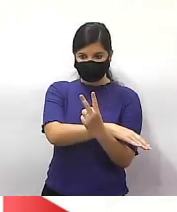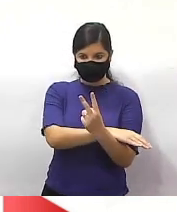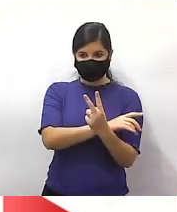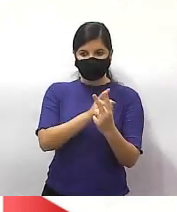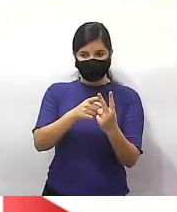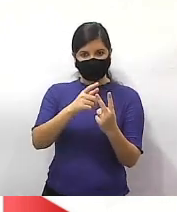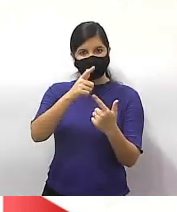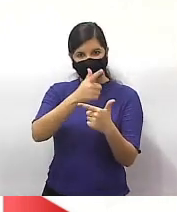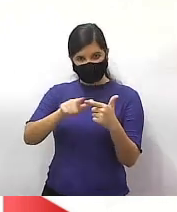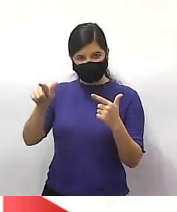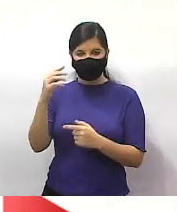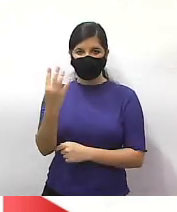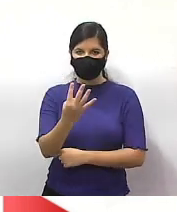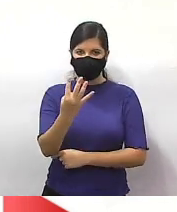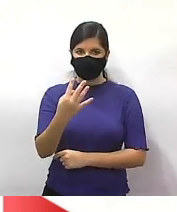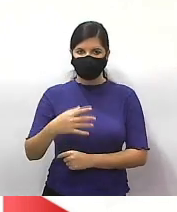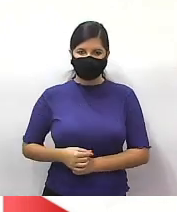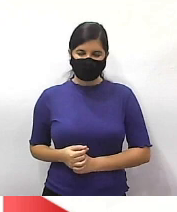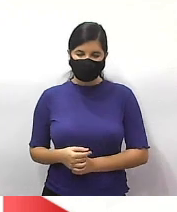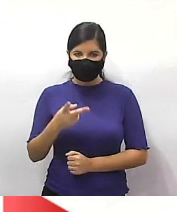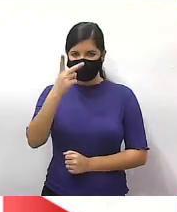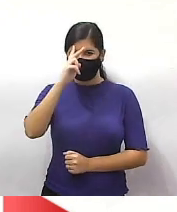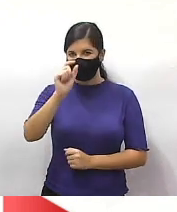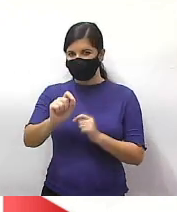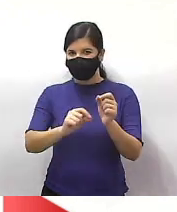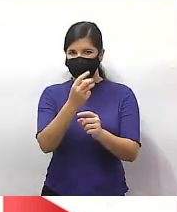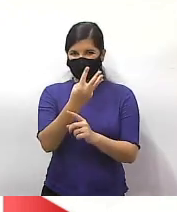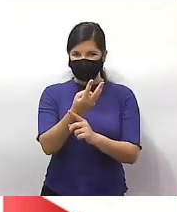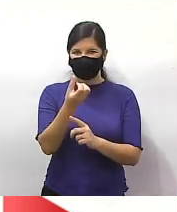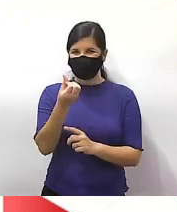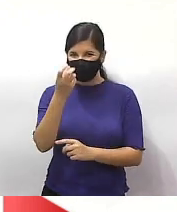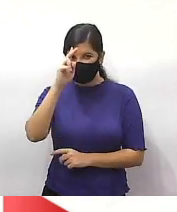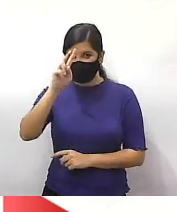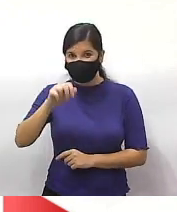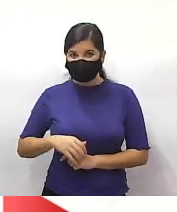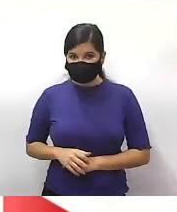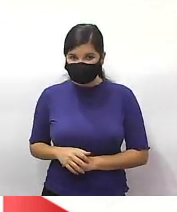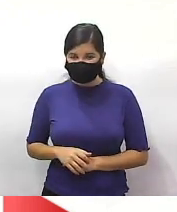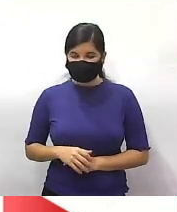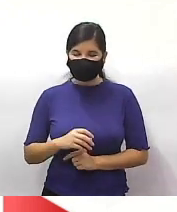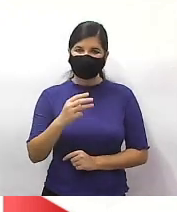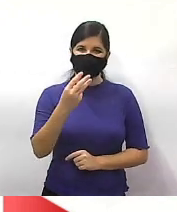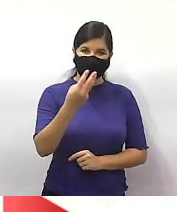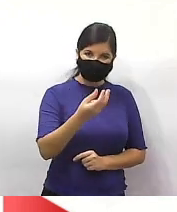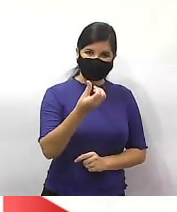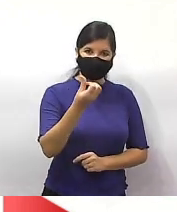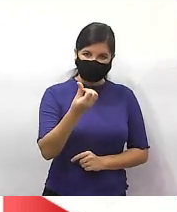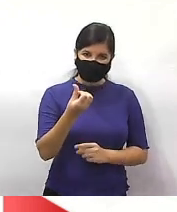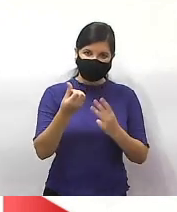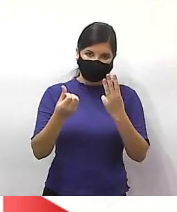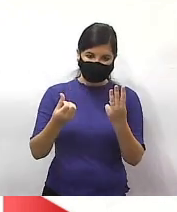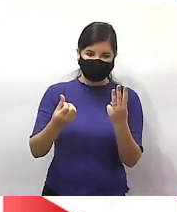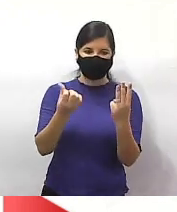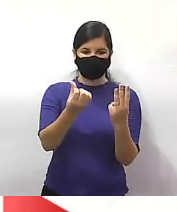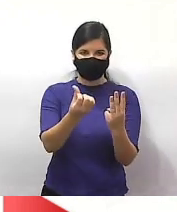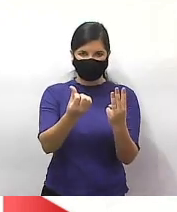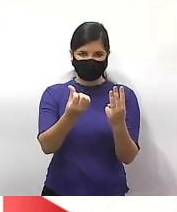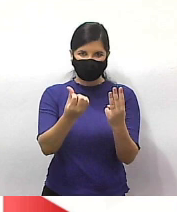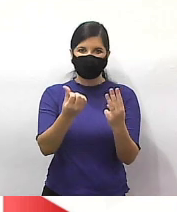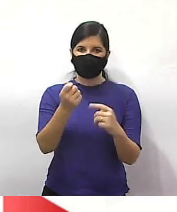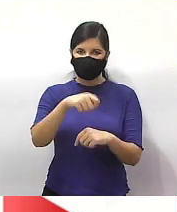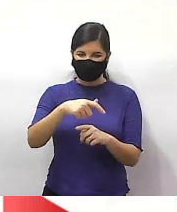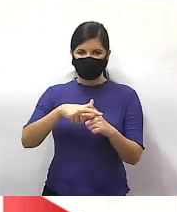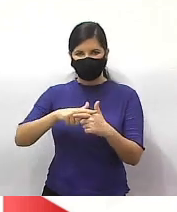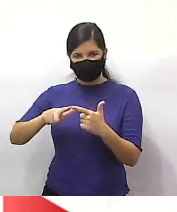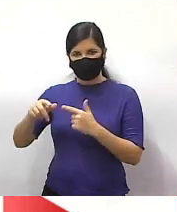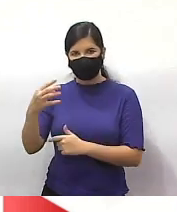forem divisíveis por 4. Só lembrar o 36 de novo. O 3 e o 6 são múltiplos e divisores por 4,